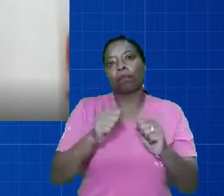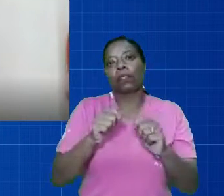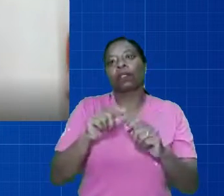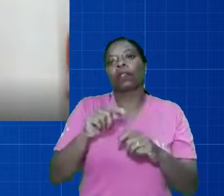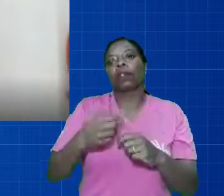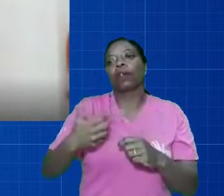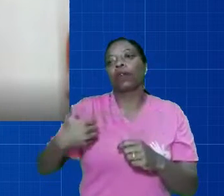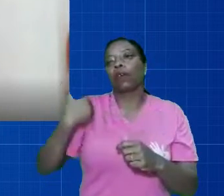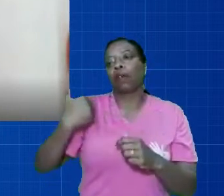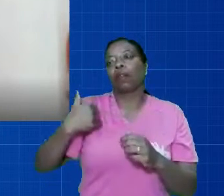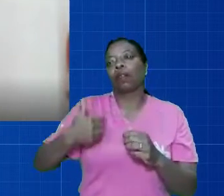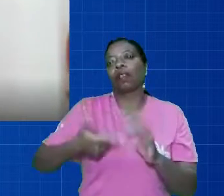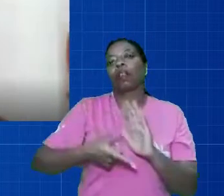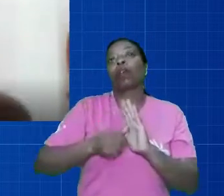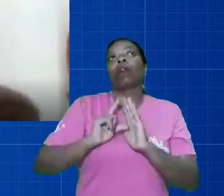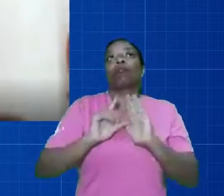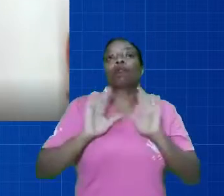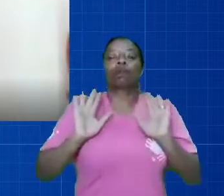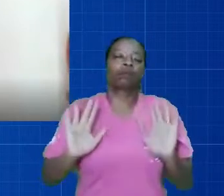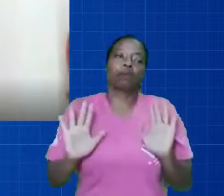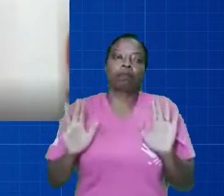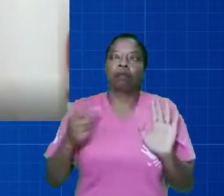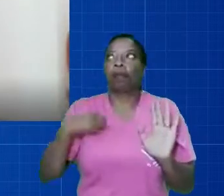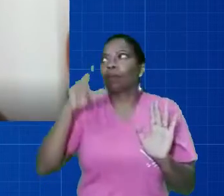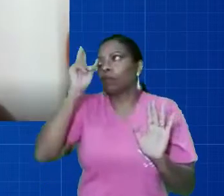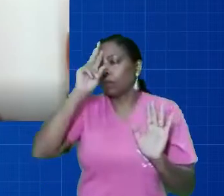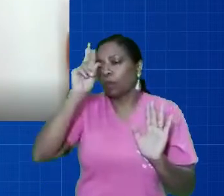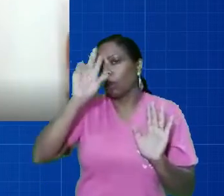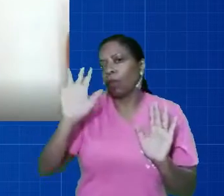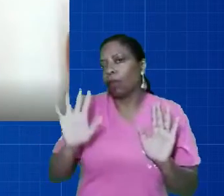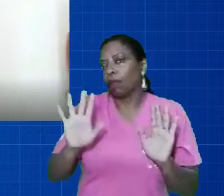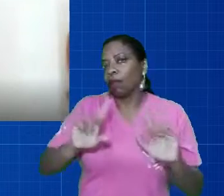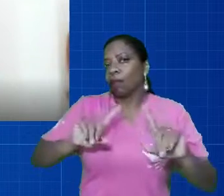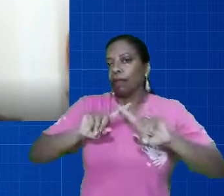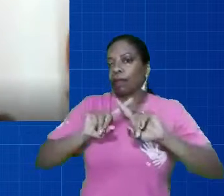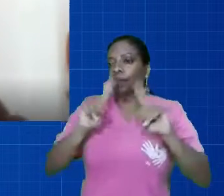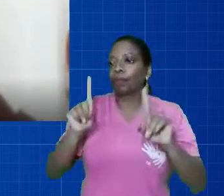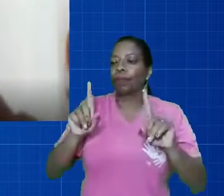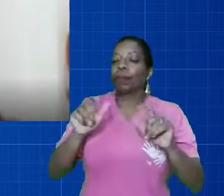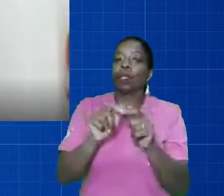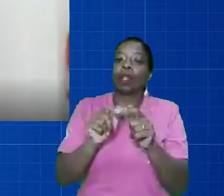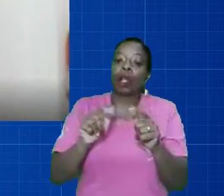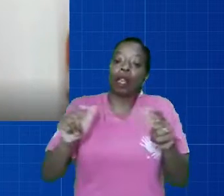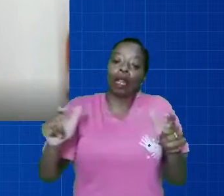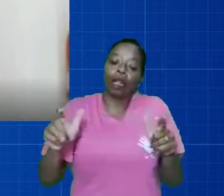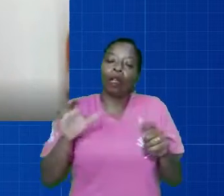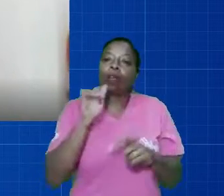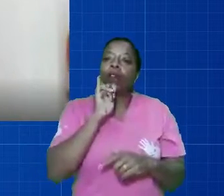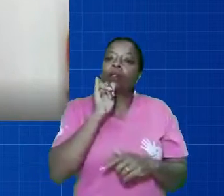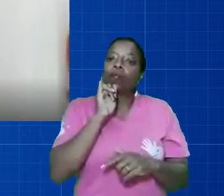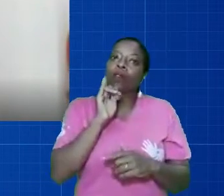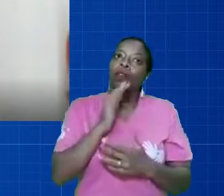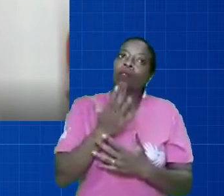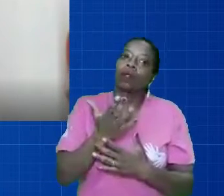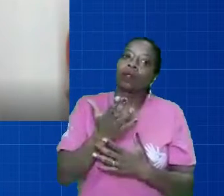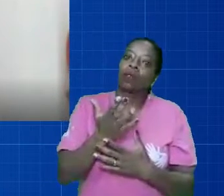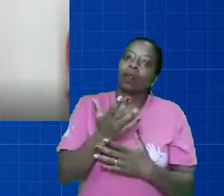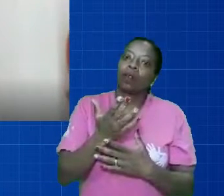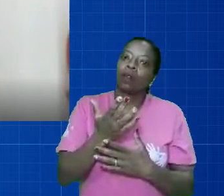mas... Então, para ampliação de um ano, né, que era para se criar o nono ano,